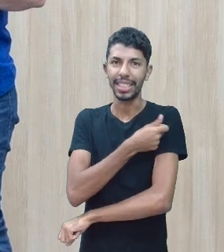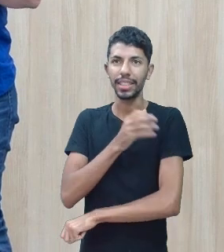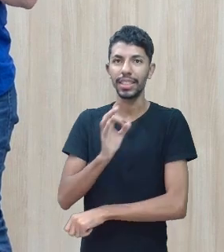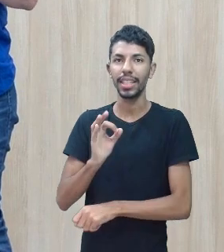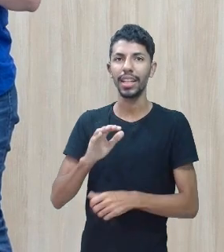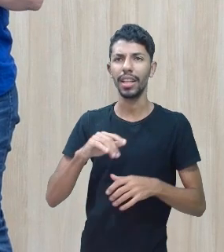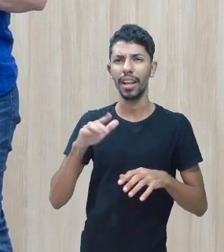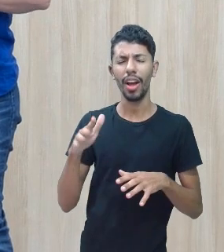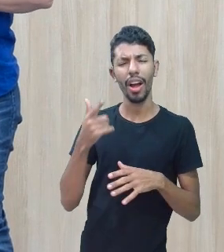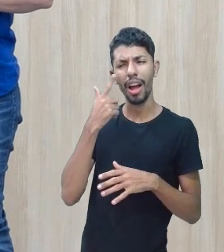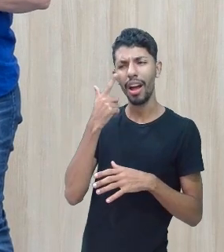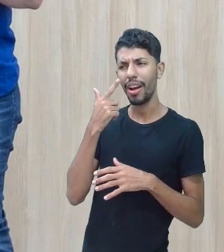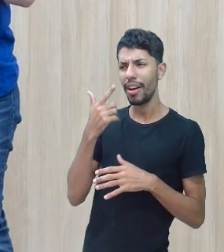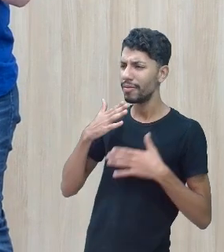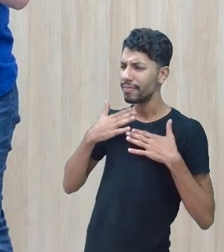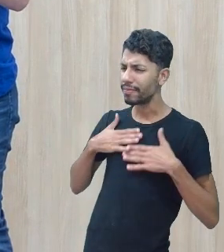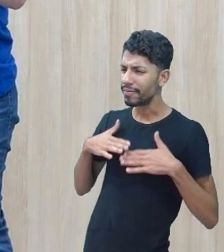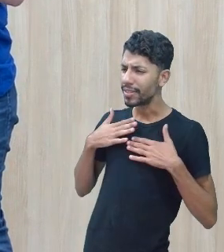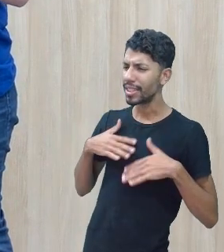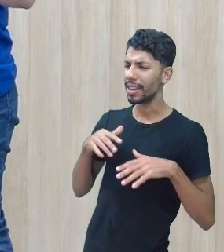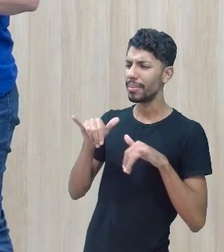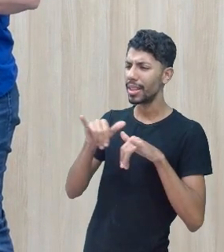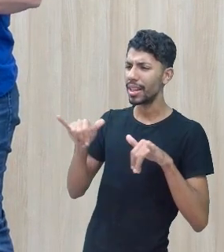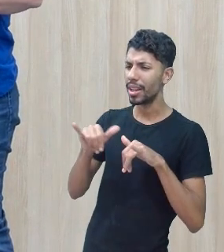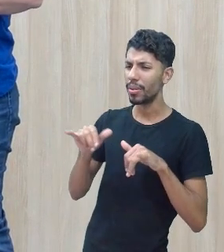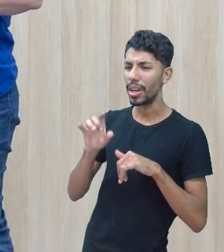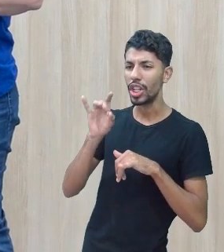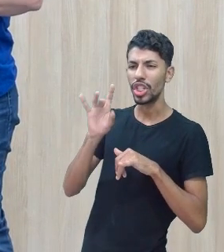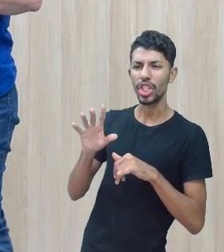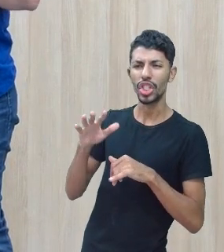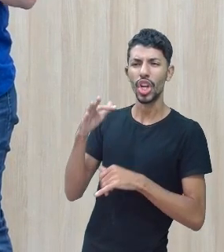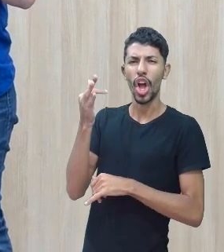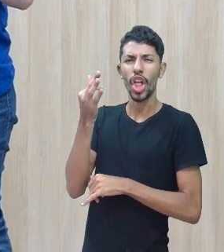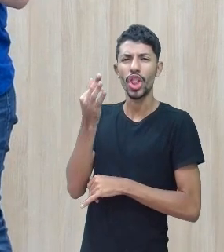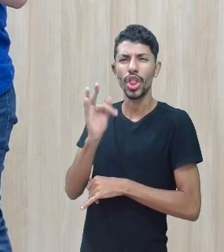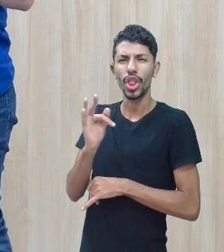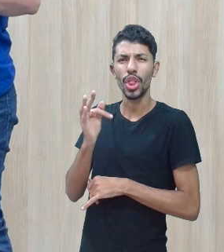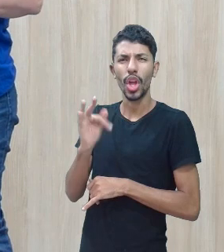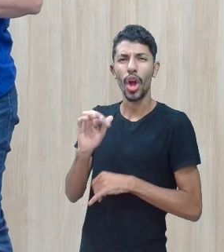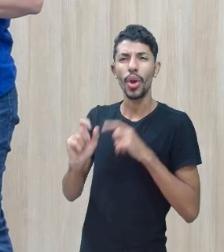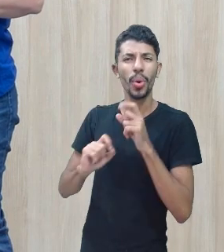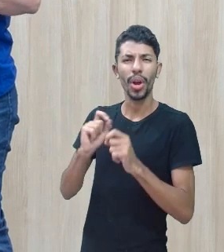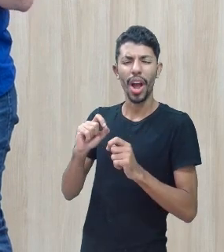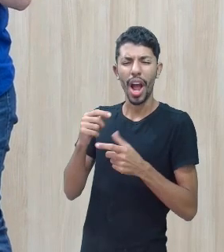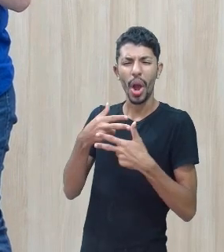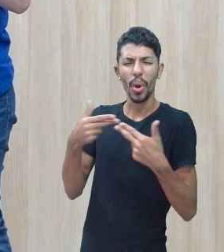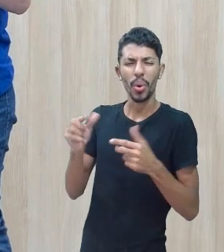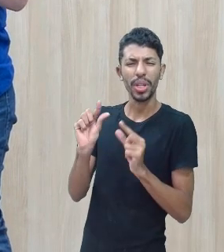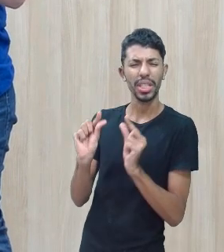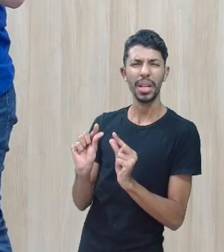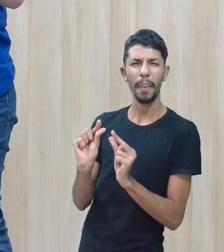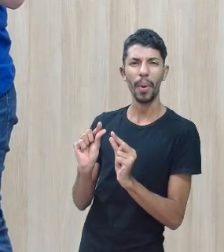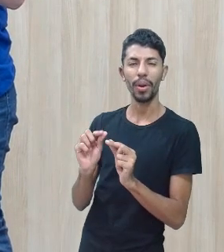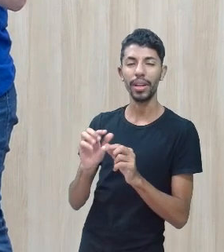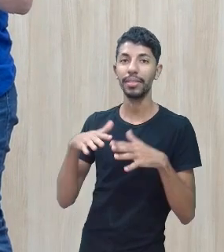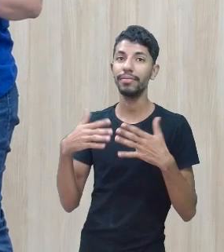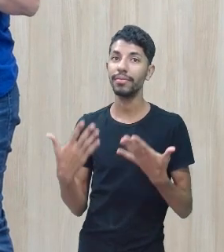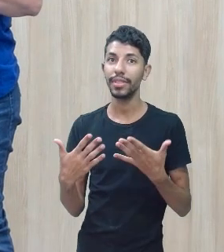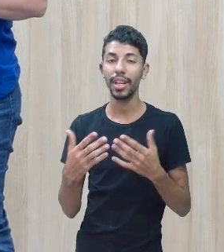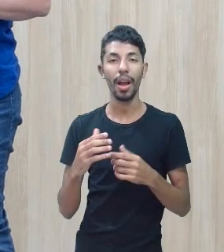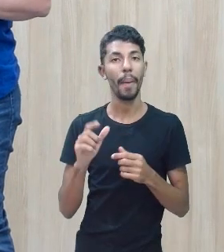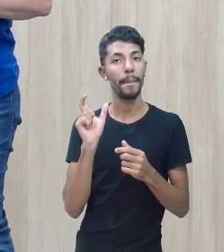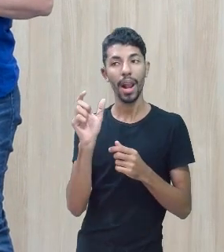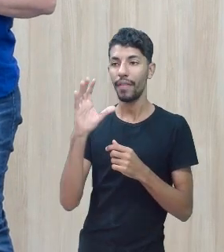assim, fica tranquilo, dói uma coisinha de nada. Então essa palavra coisa tem um sentido assim de doer pouquinho.